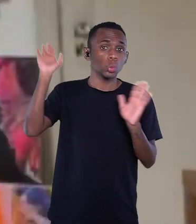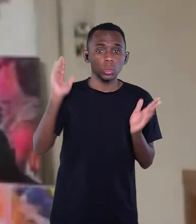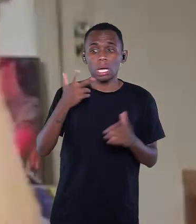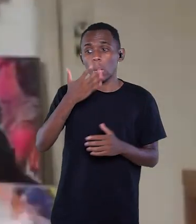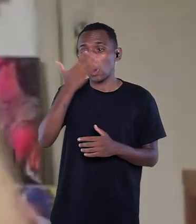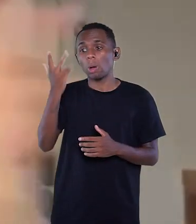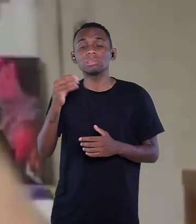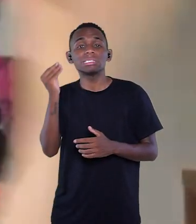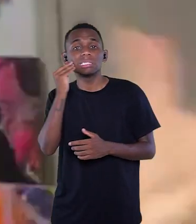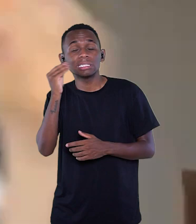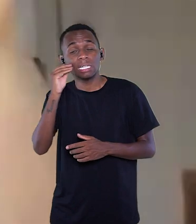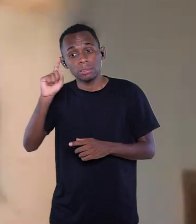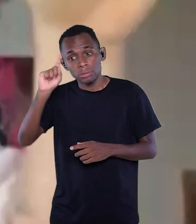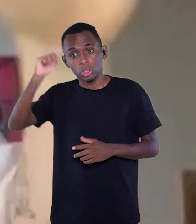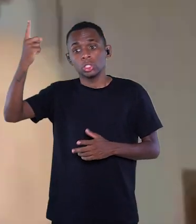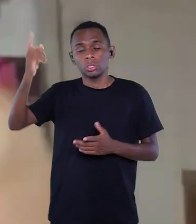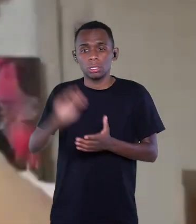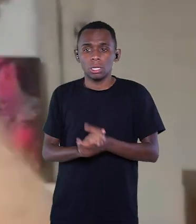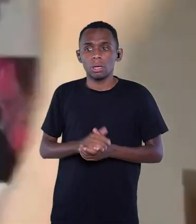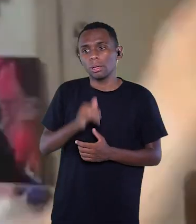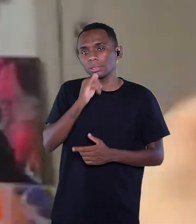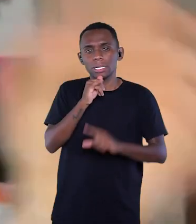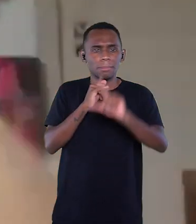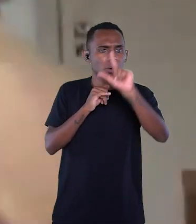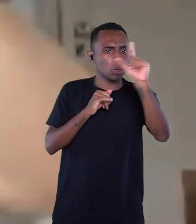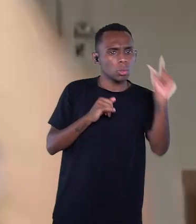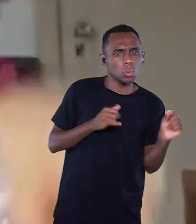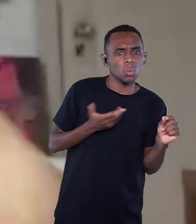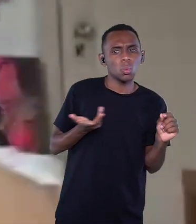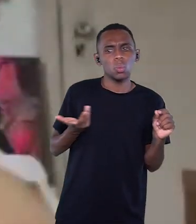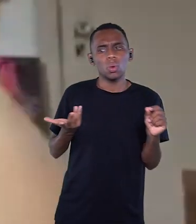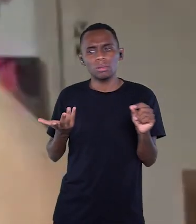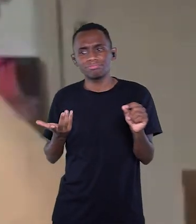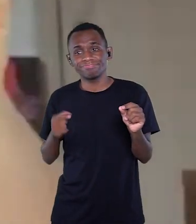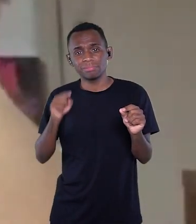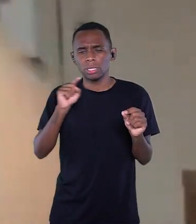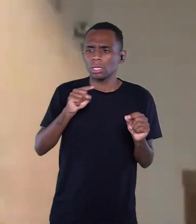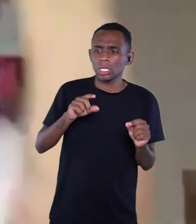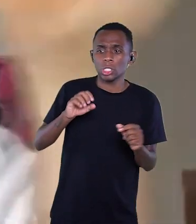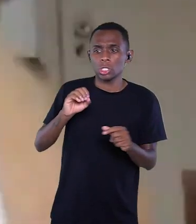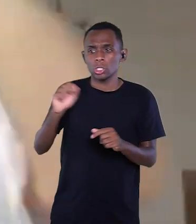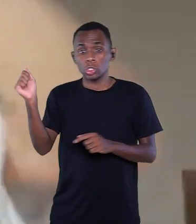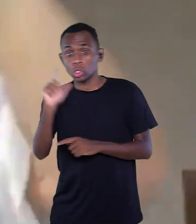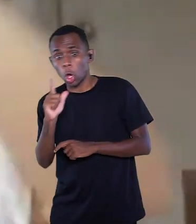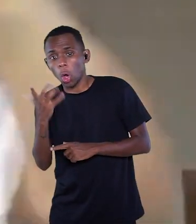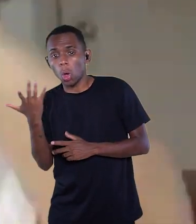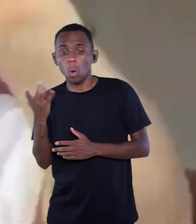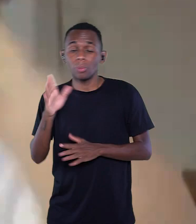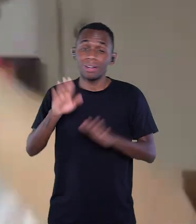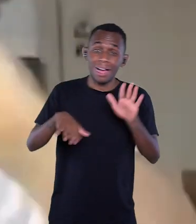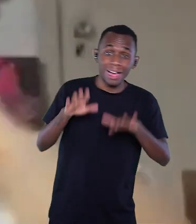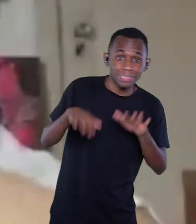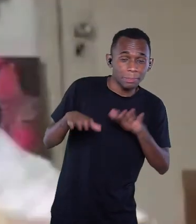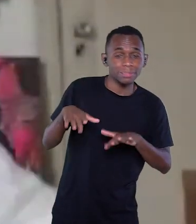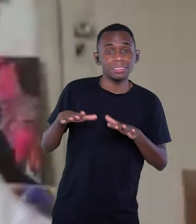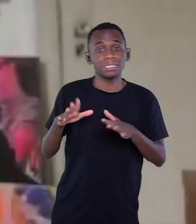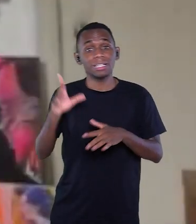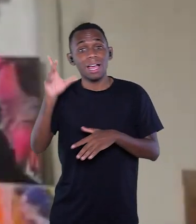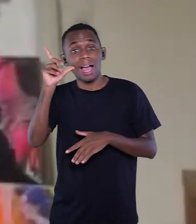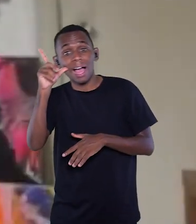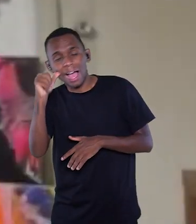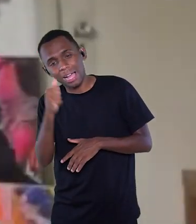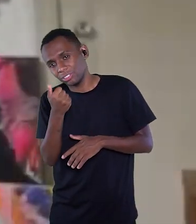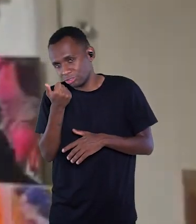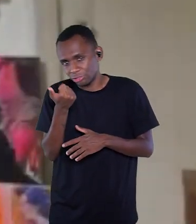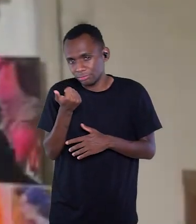assim, sei lá, uma lua, e aí alguém fala assim, aqui sol, acho que é isso, eles fazem